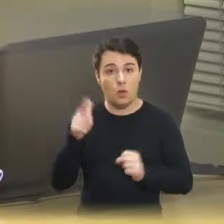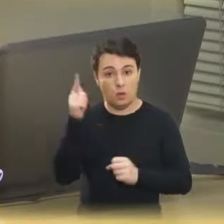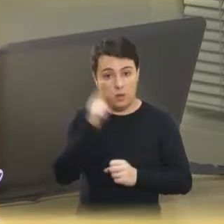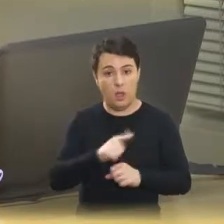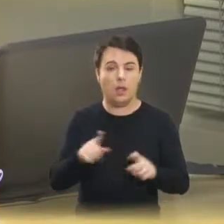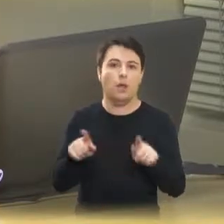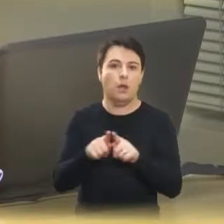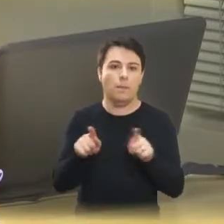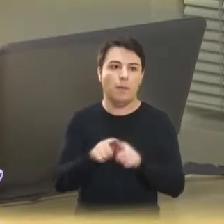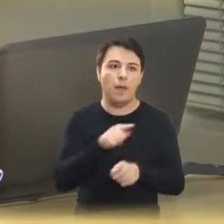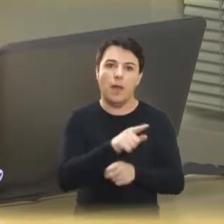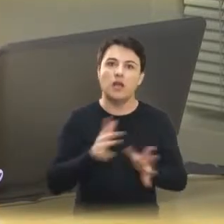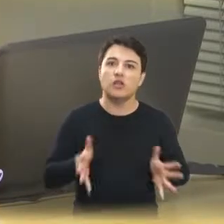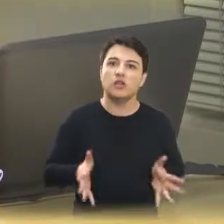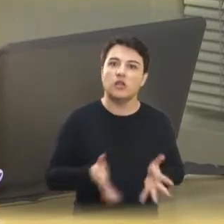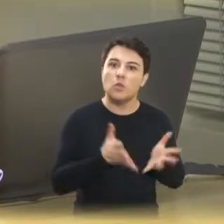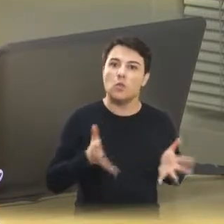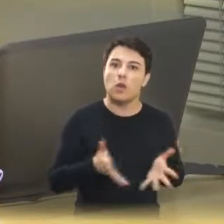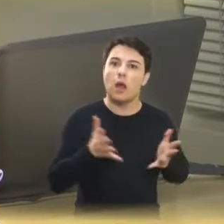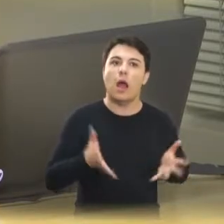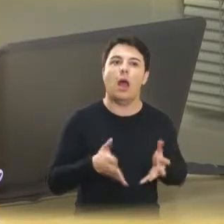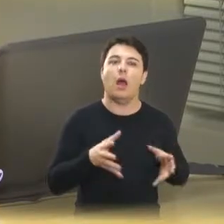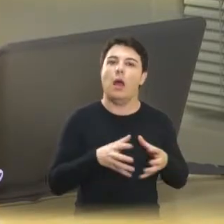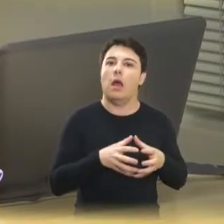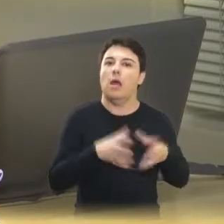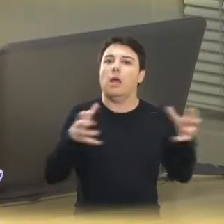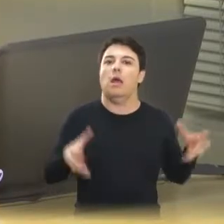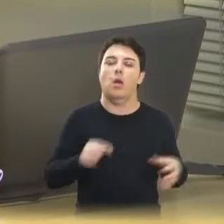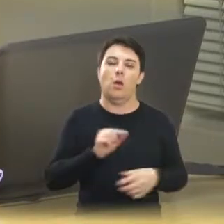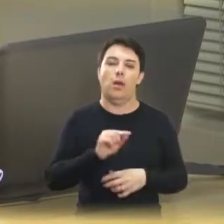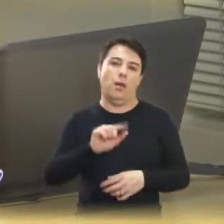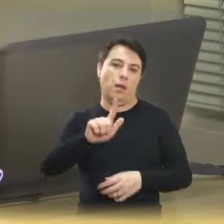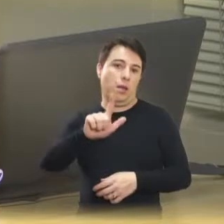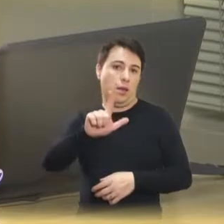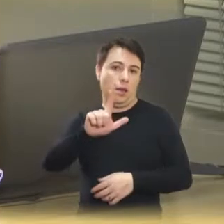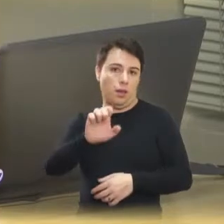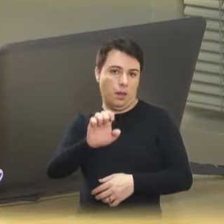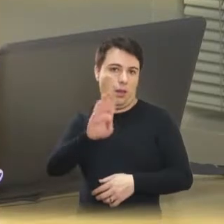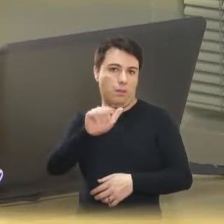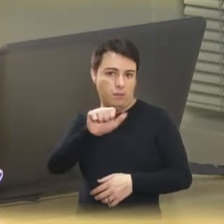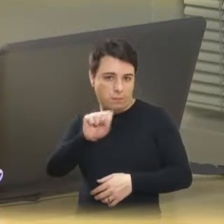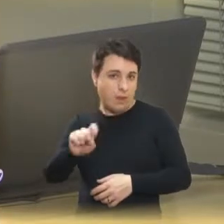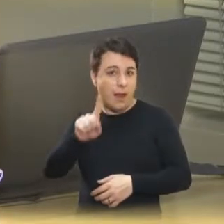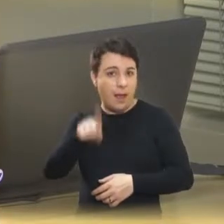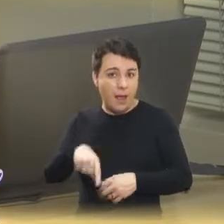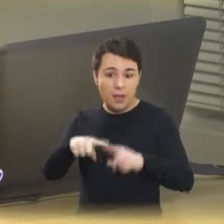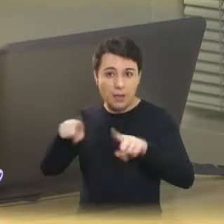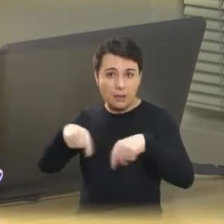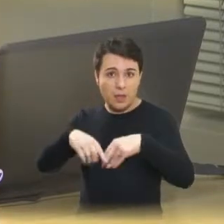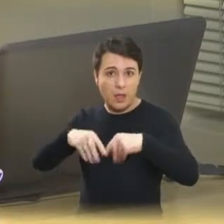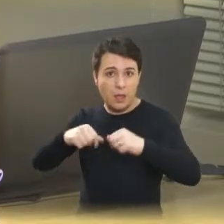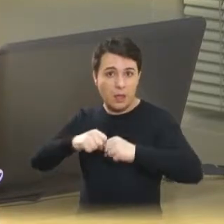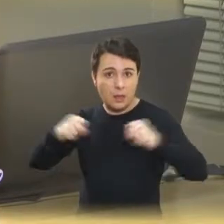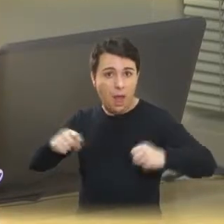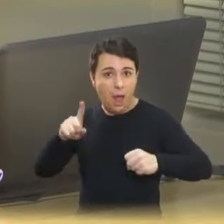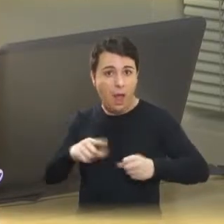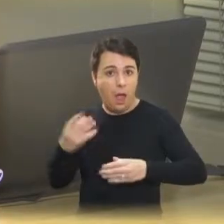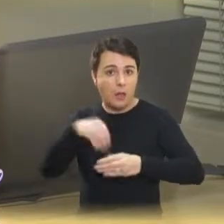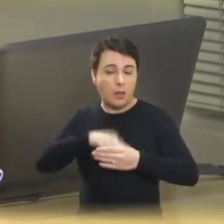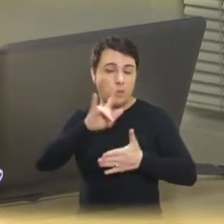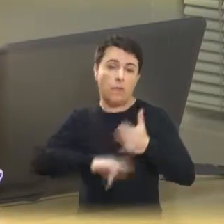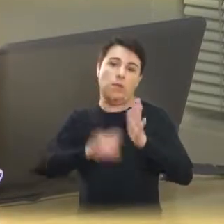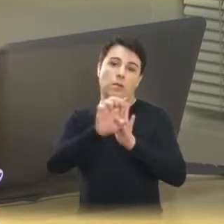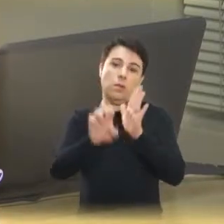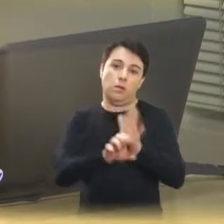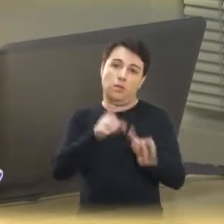urbanístico para estimular crescimento para glebas, para terrenos grandes. Isso aqui, historicamente, está no Estatuto da Cidade,